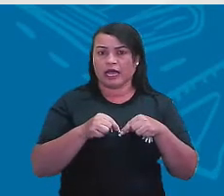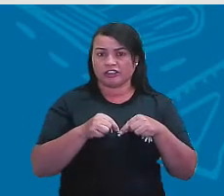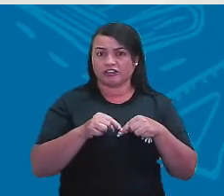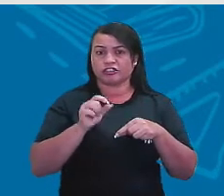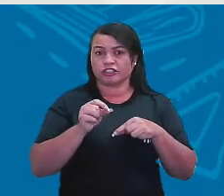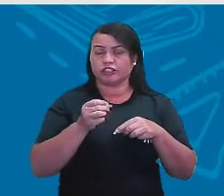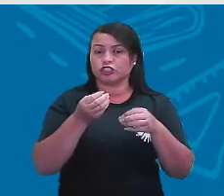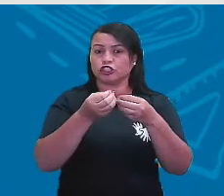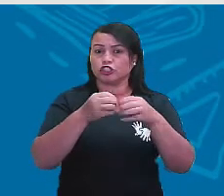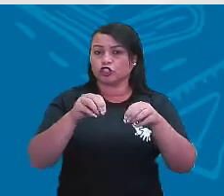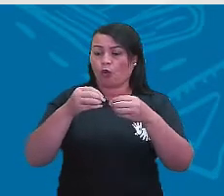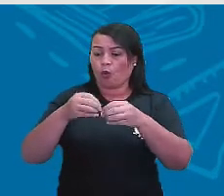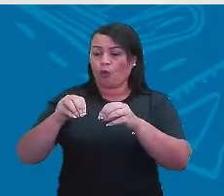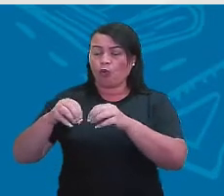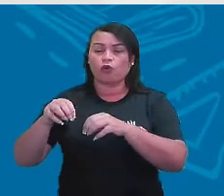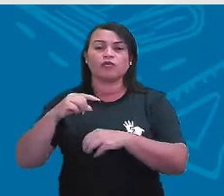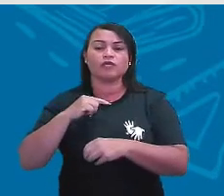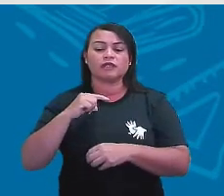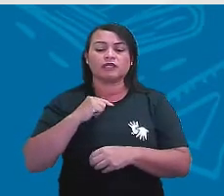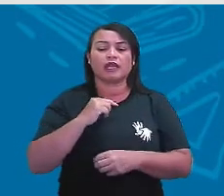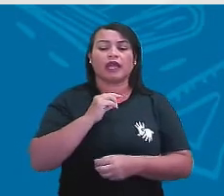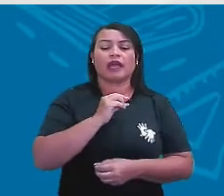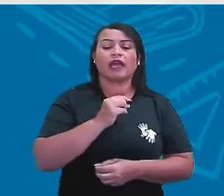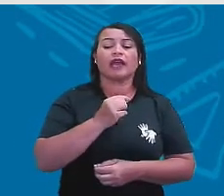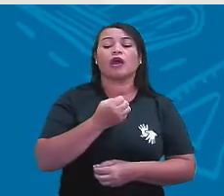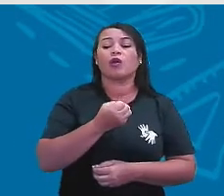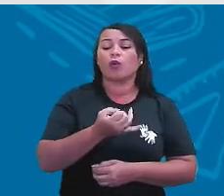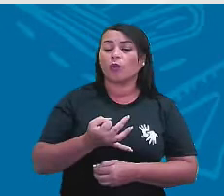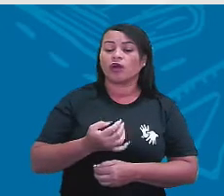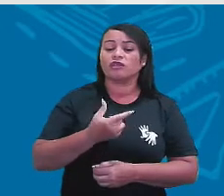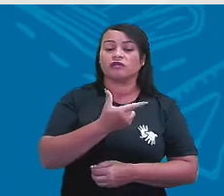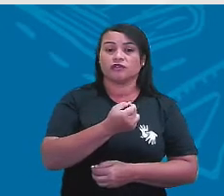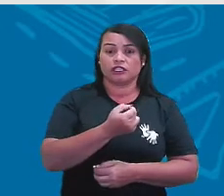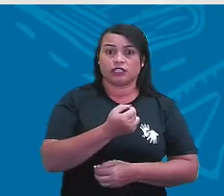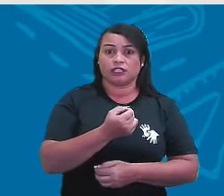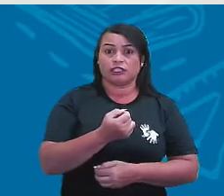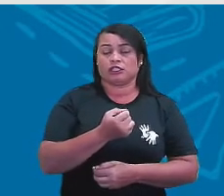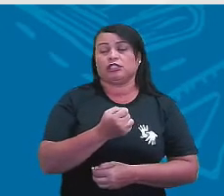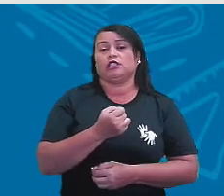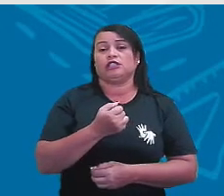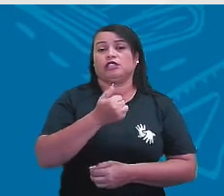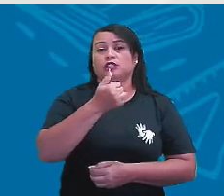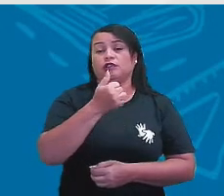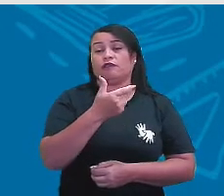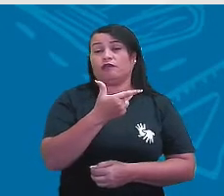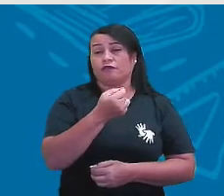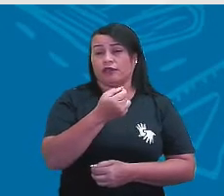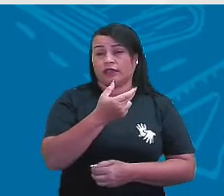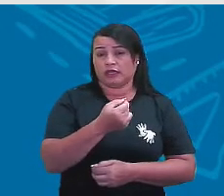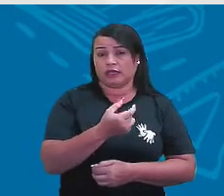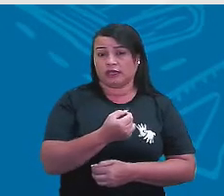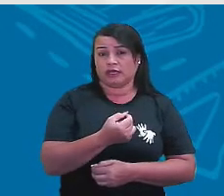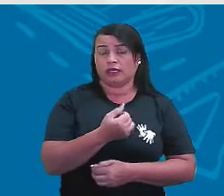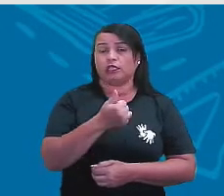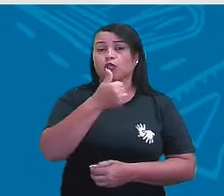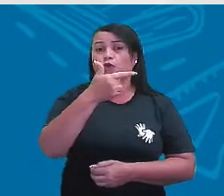sabendo que cada caixa possui 20 dúzias de ovos, responda, quantas unidades de ovos possui cada